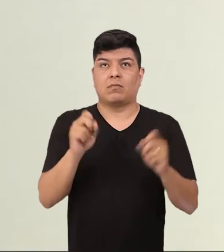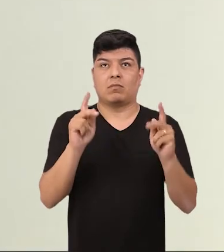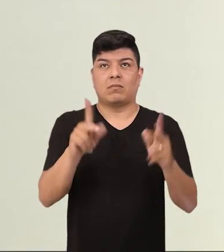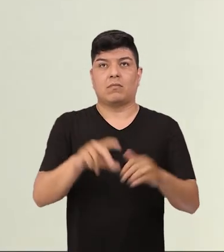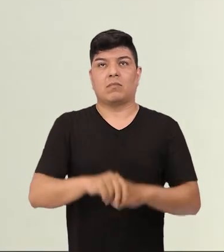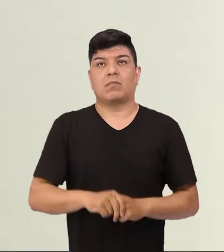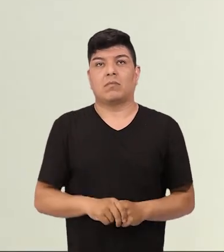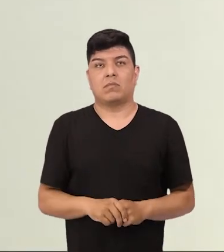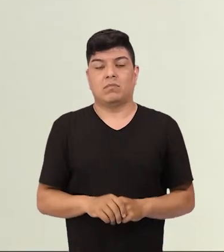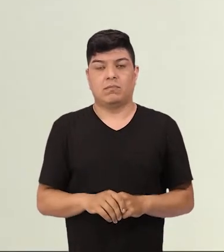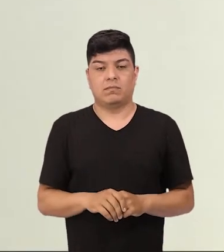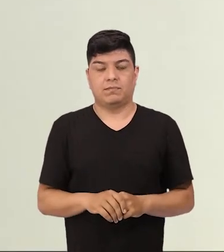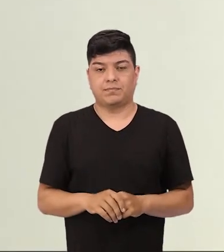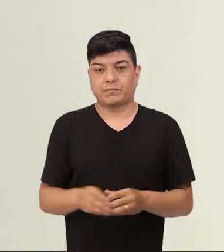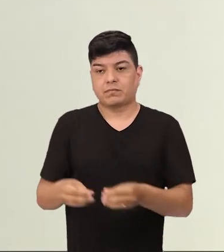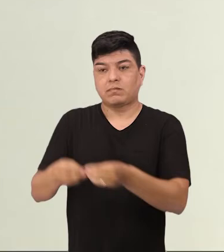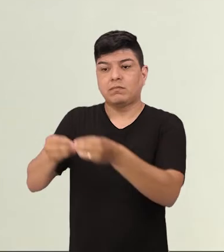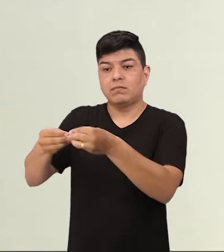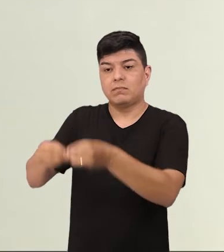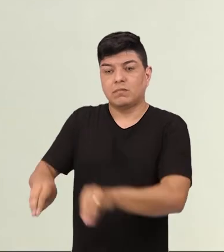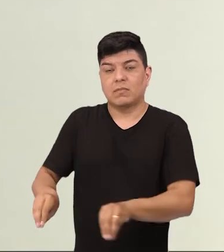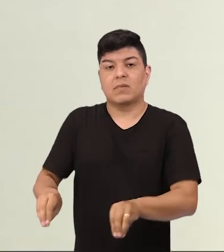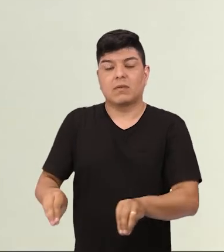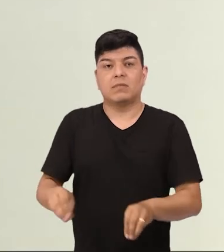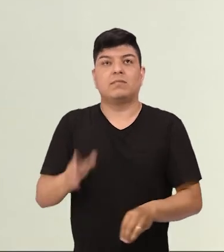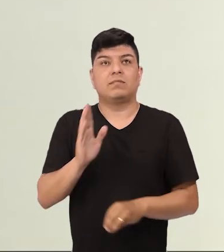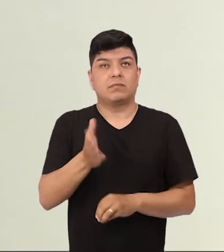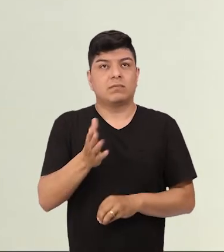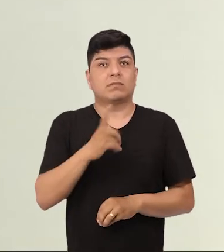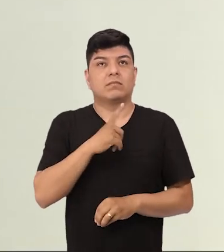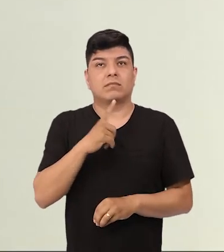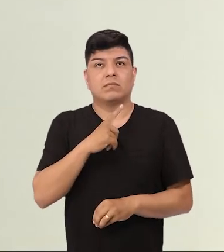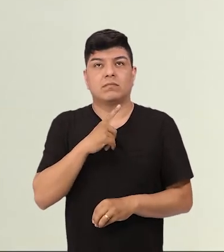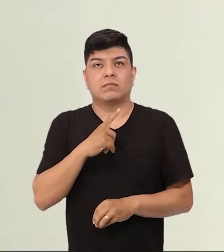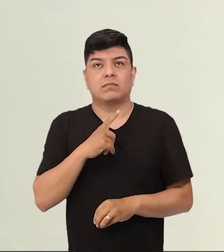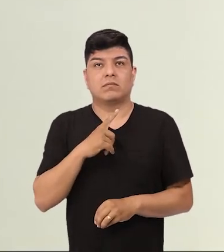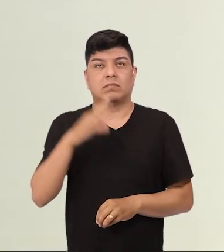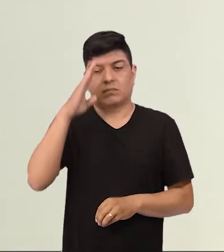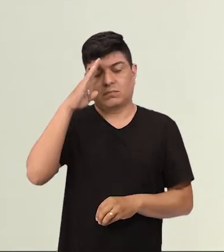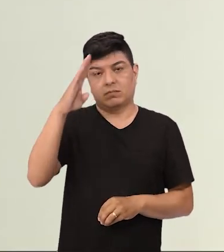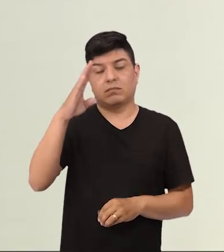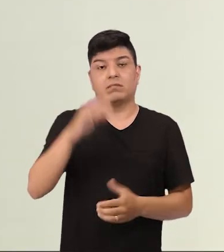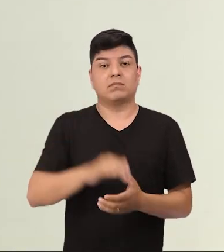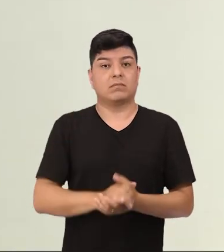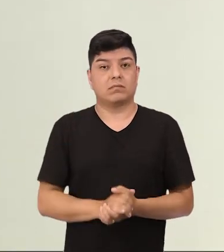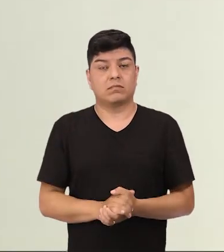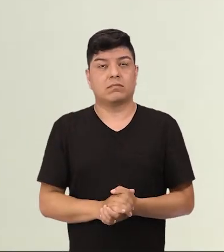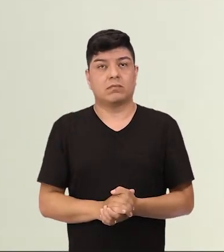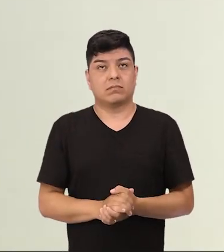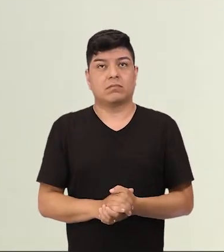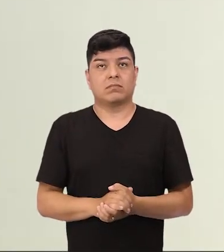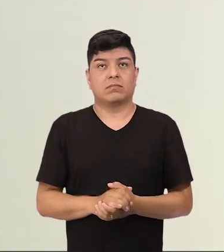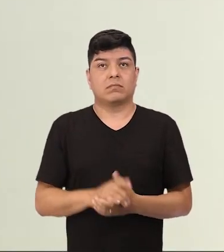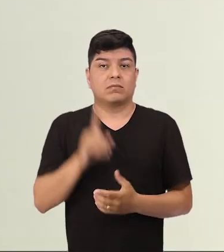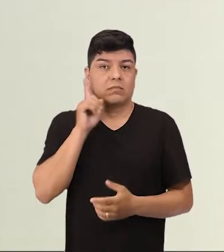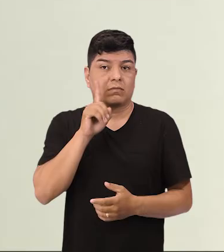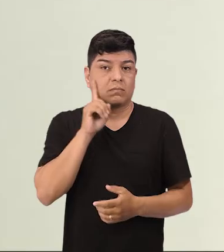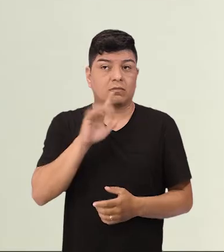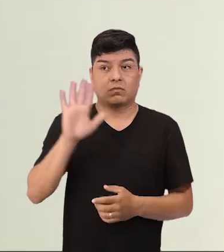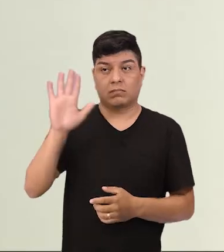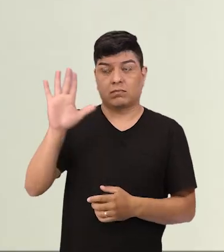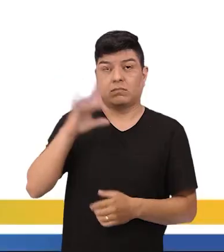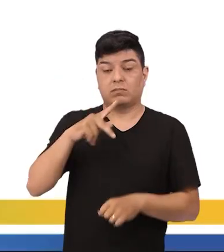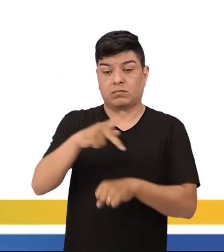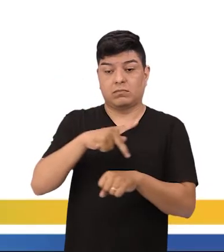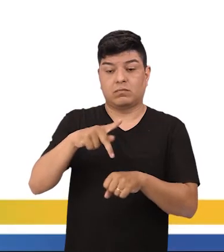pessoal? Então, o que a gente tem das consequências, né? Do colonialismo, principalmente aí no continente americano,